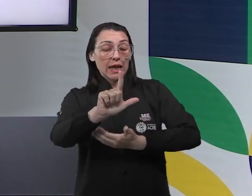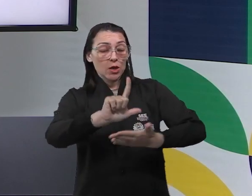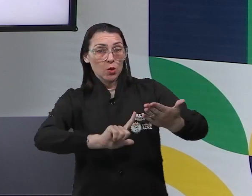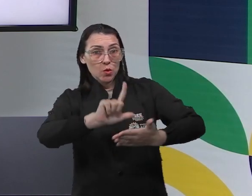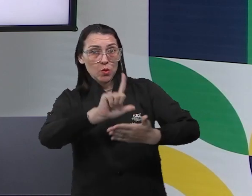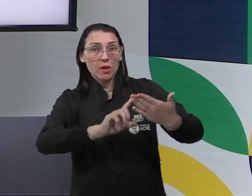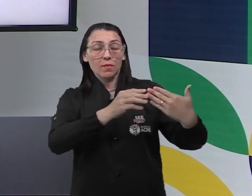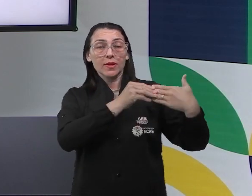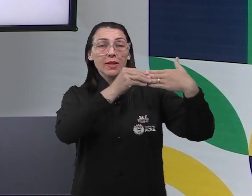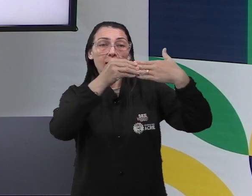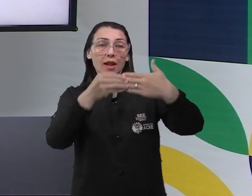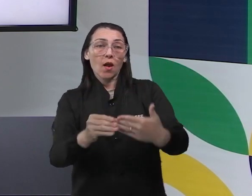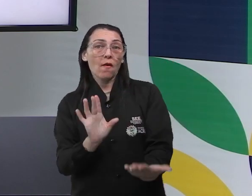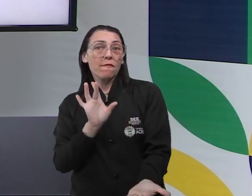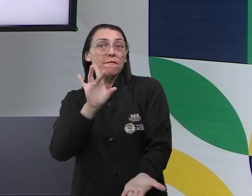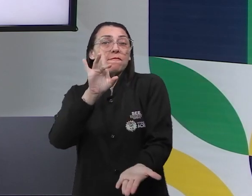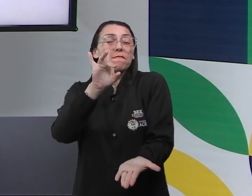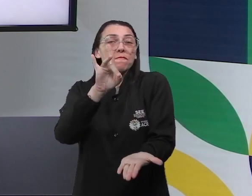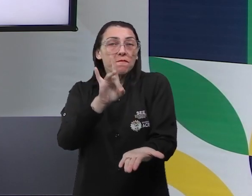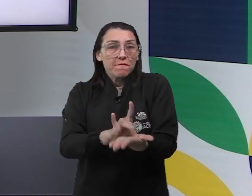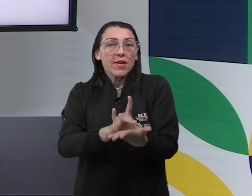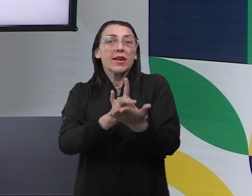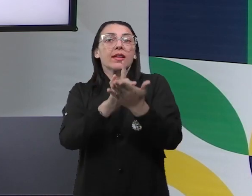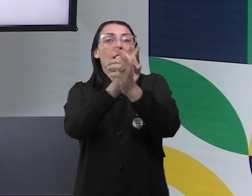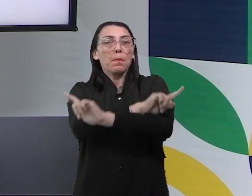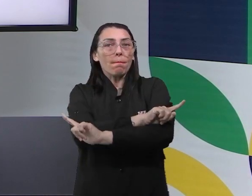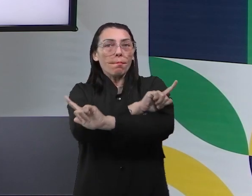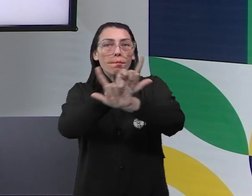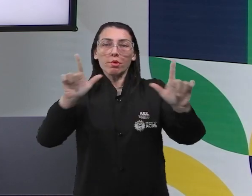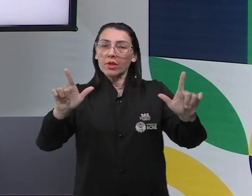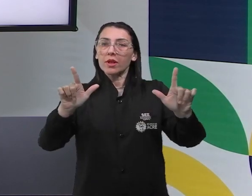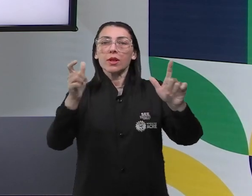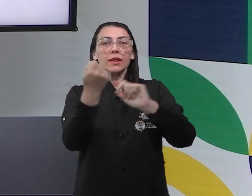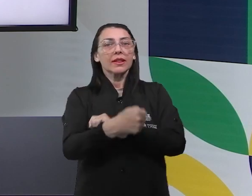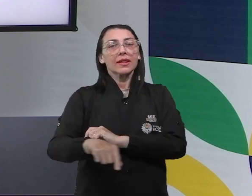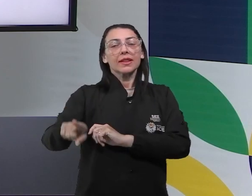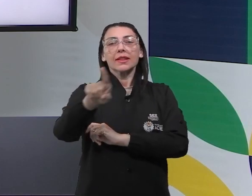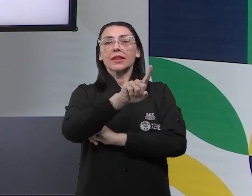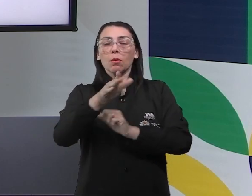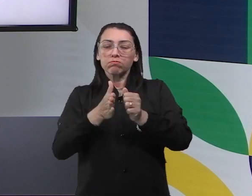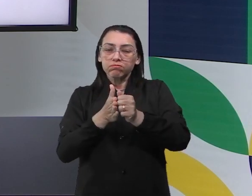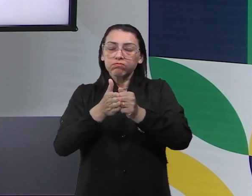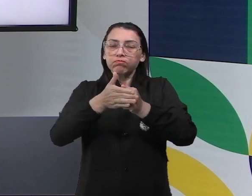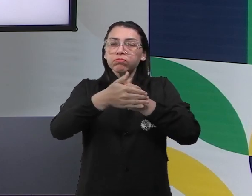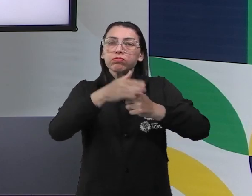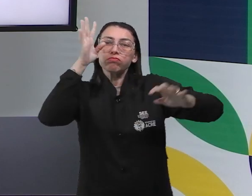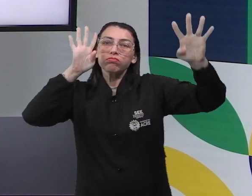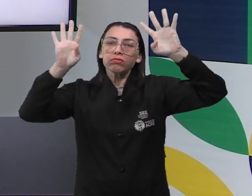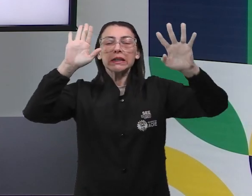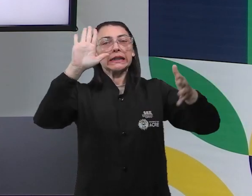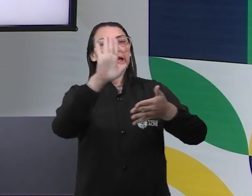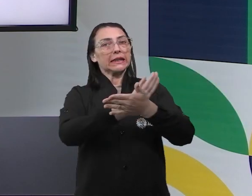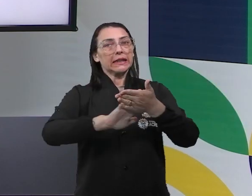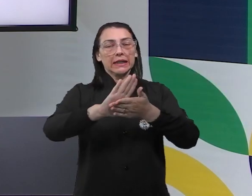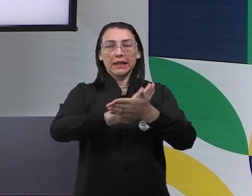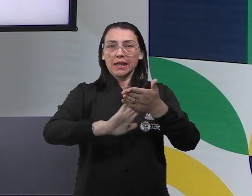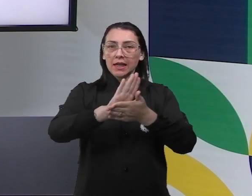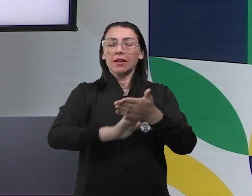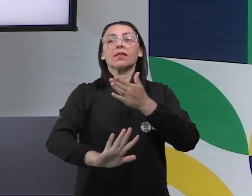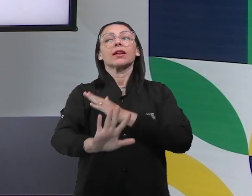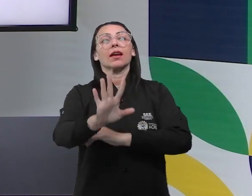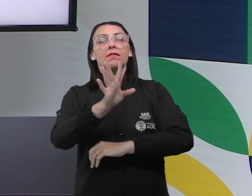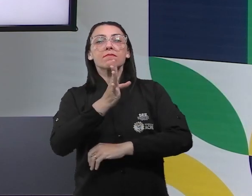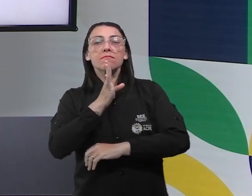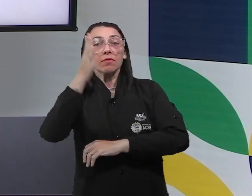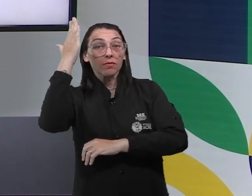elas trarão a verdade nua e crua, sem necessidade de nenhuma idealização. E é aí que ele fica